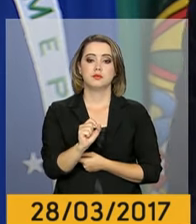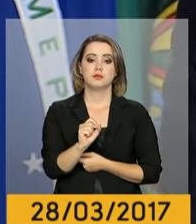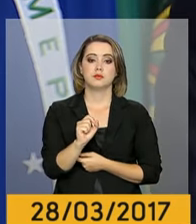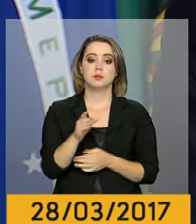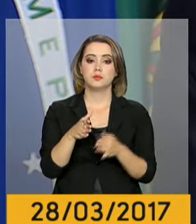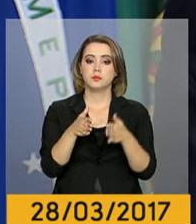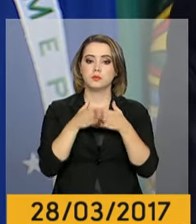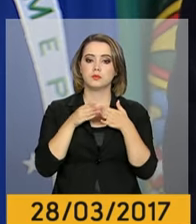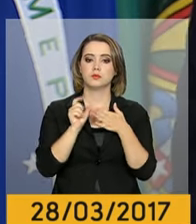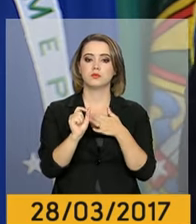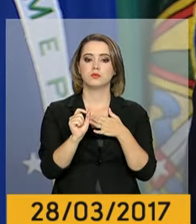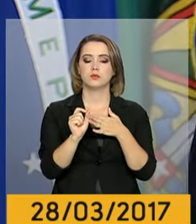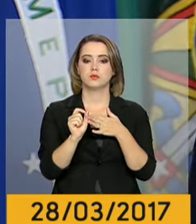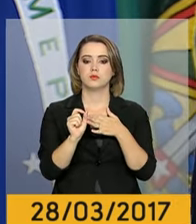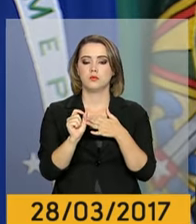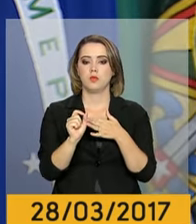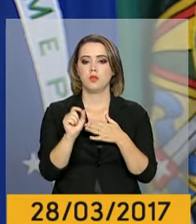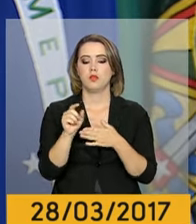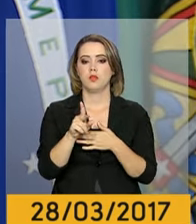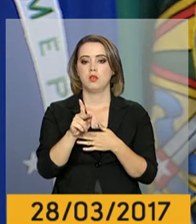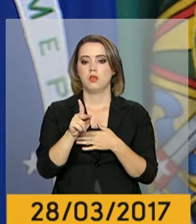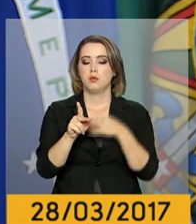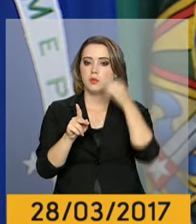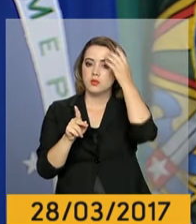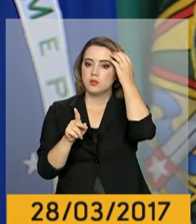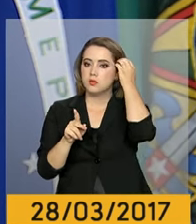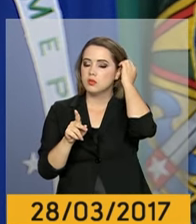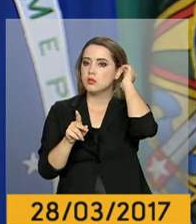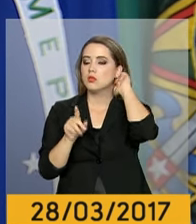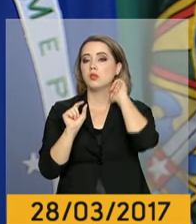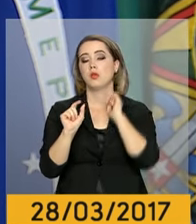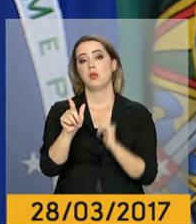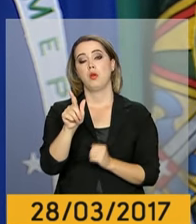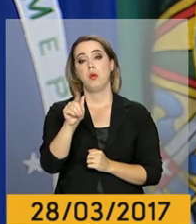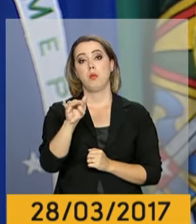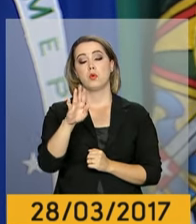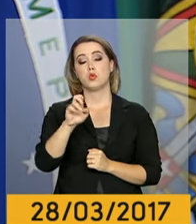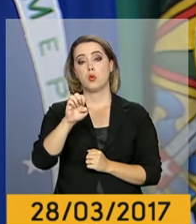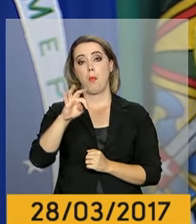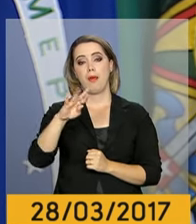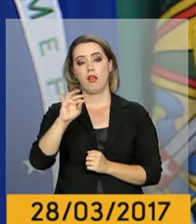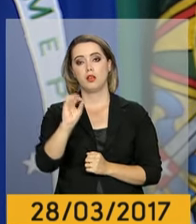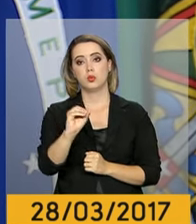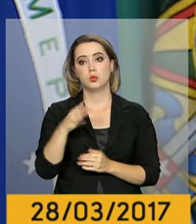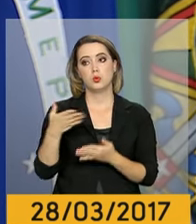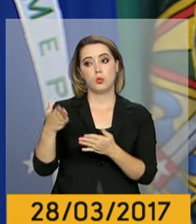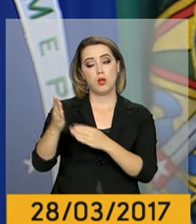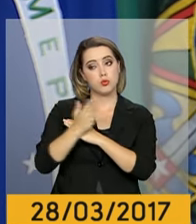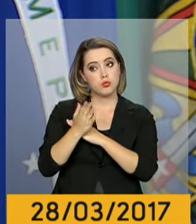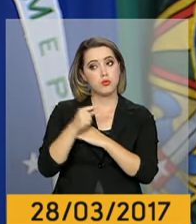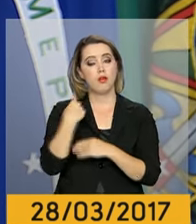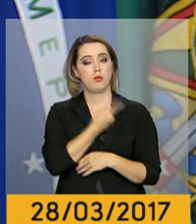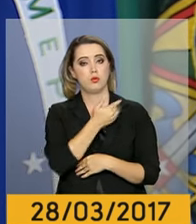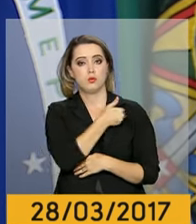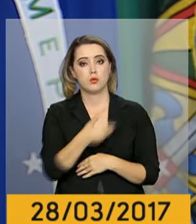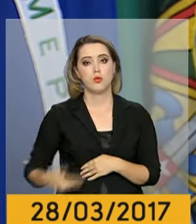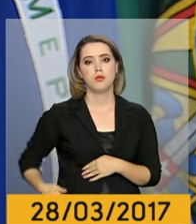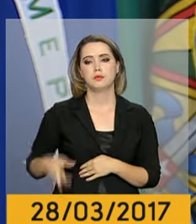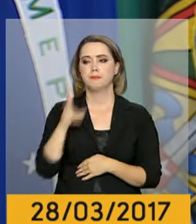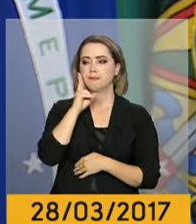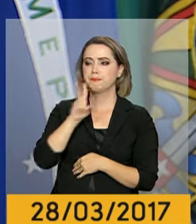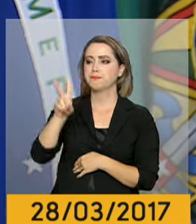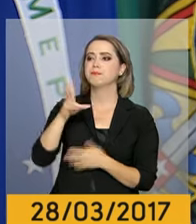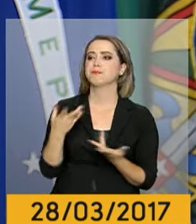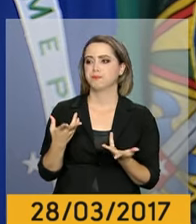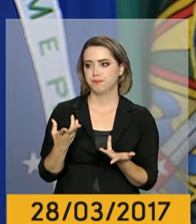pedir para o Gilberto Cassab colaborar com o nosso governo eu tinha a antiv visão de que nós